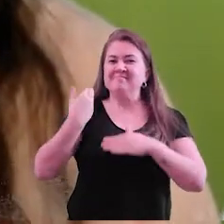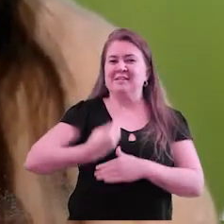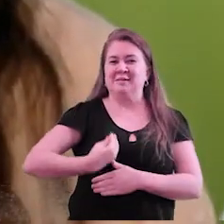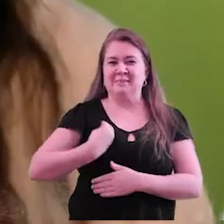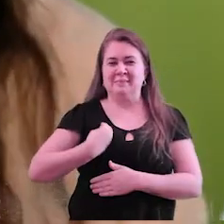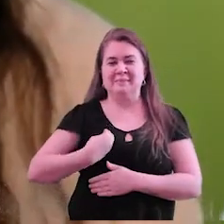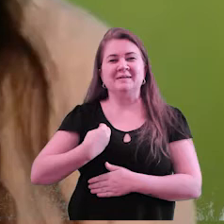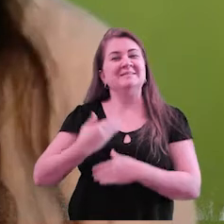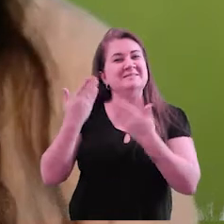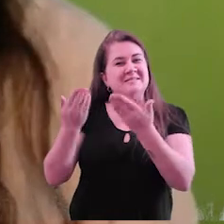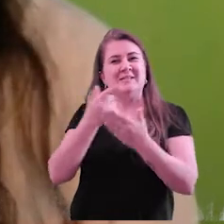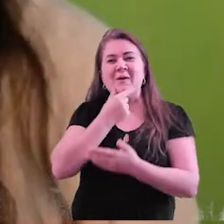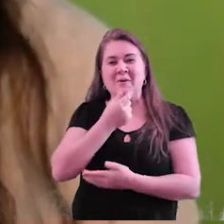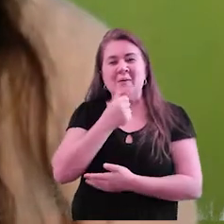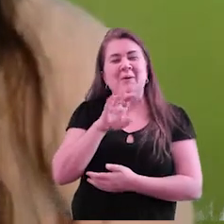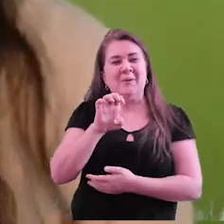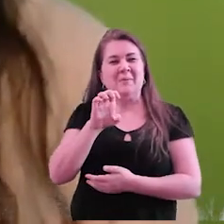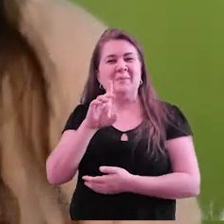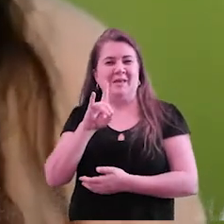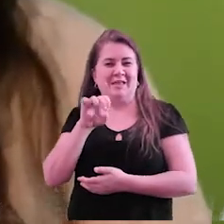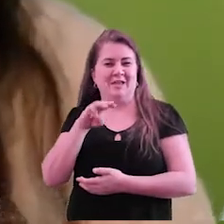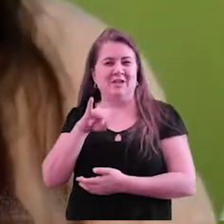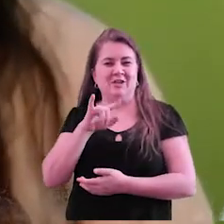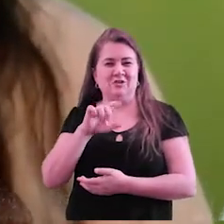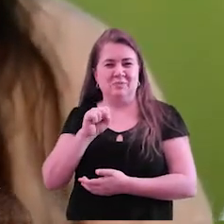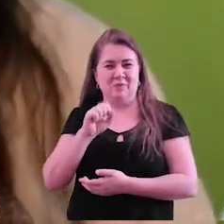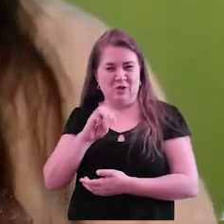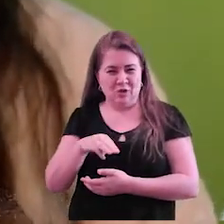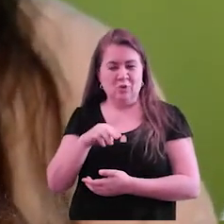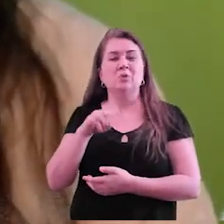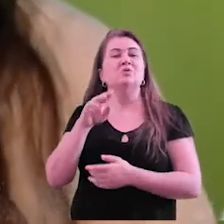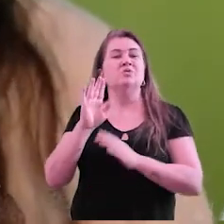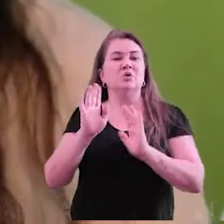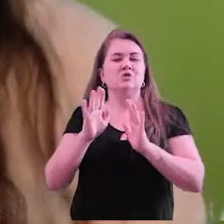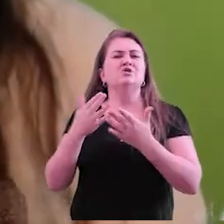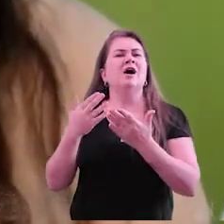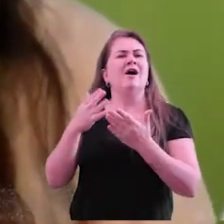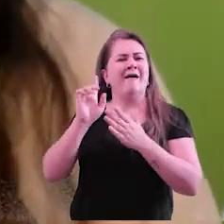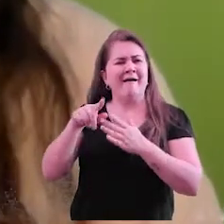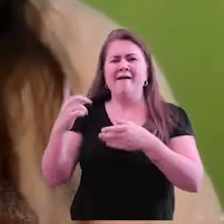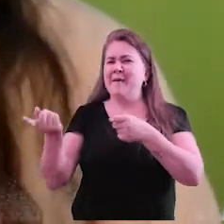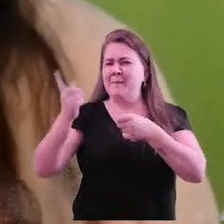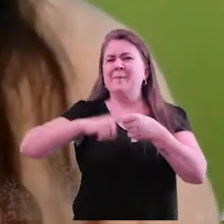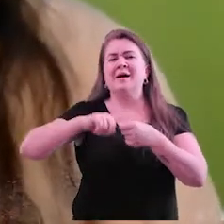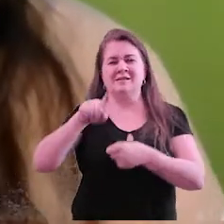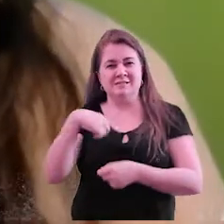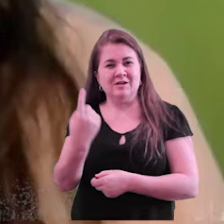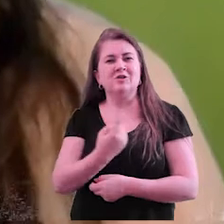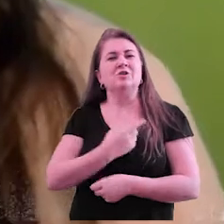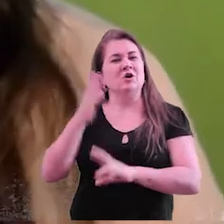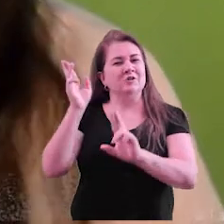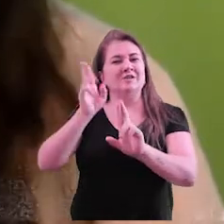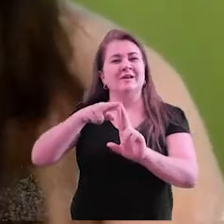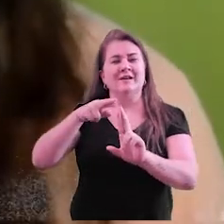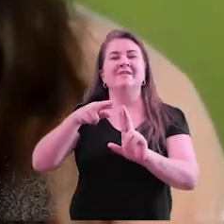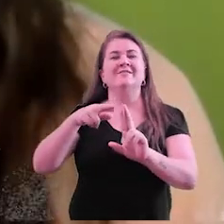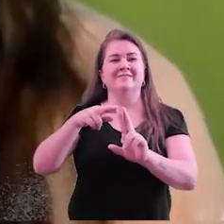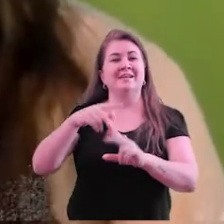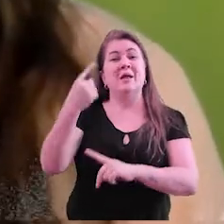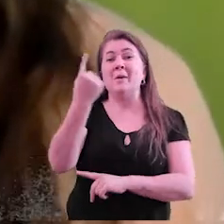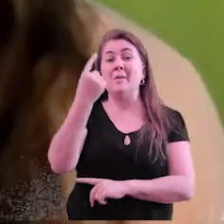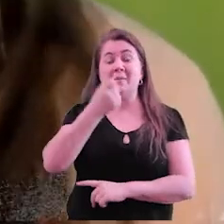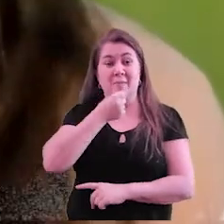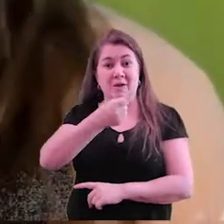comentar, é um grande parceiro nosso, referência, primeiro jornalista cego formado pela UFBA, que